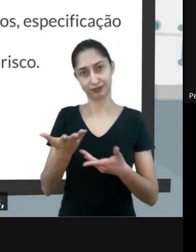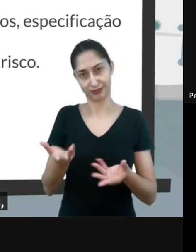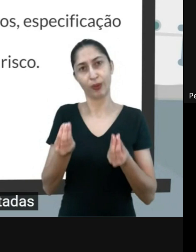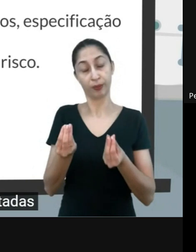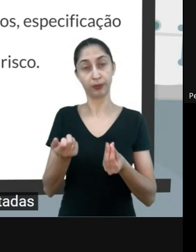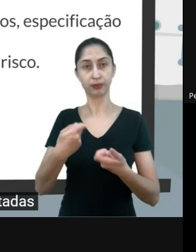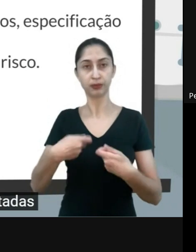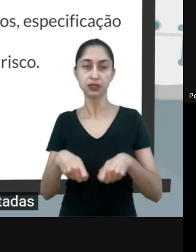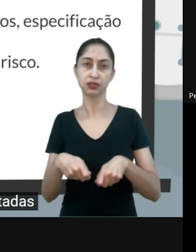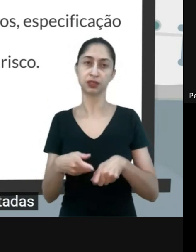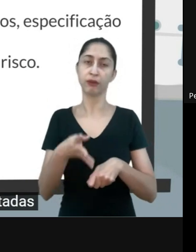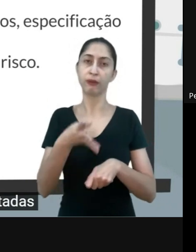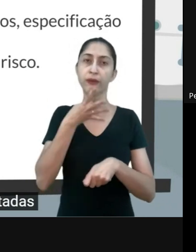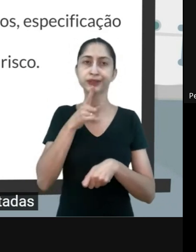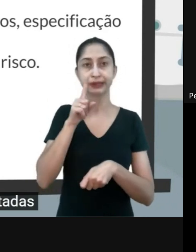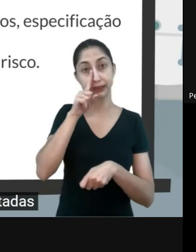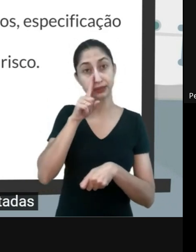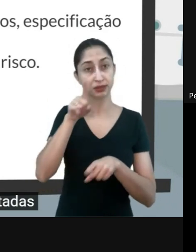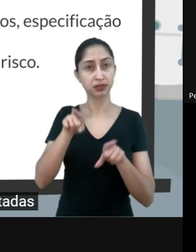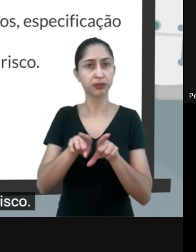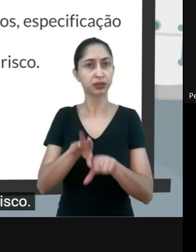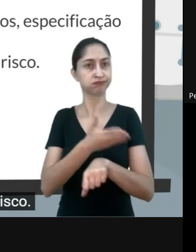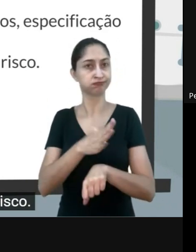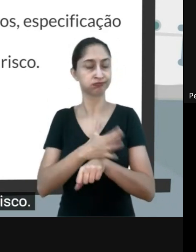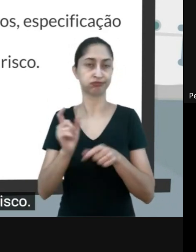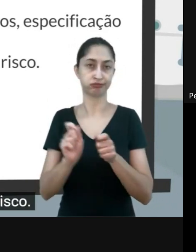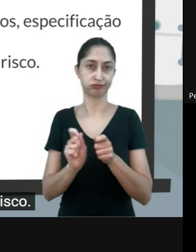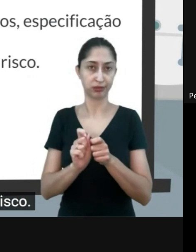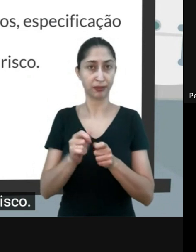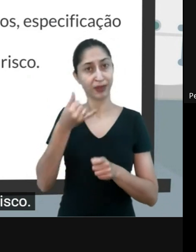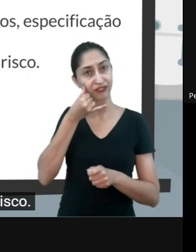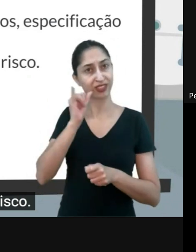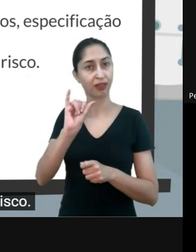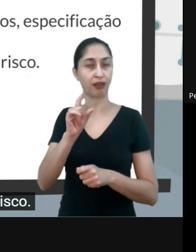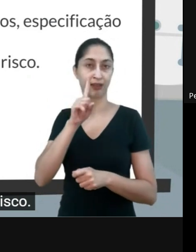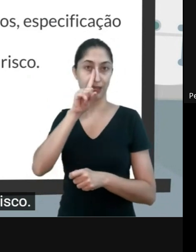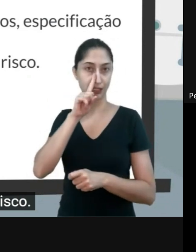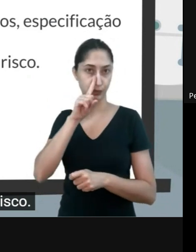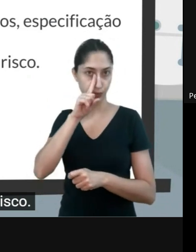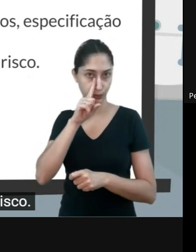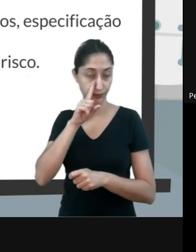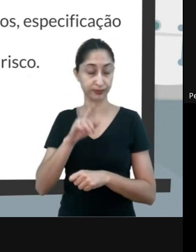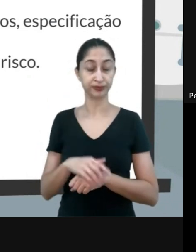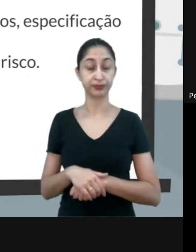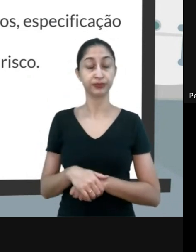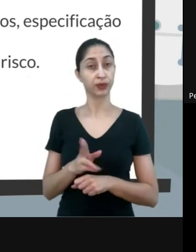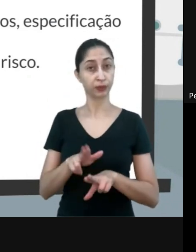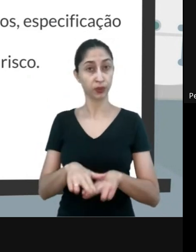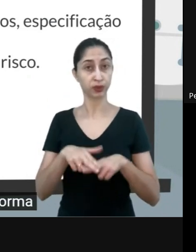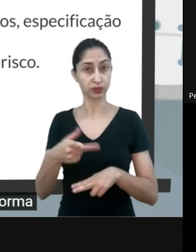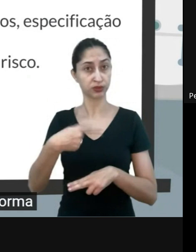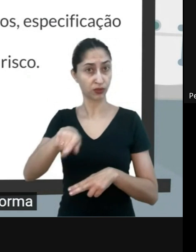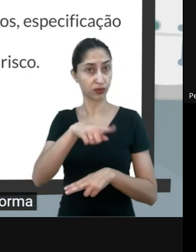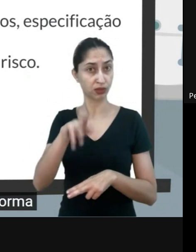riscos, especificação das práticas a serem adotadas e procedimentos para a eliminação do risco. Por este motivo,